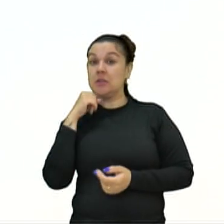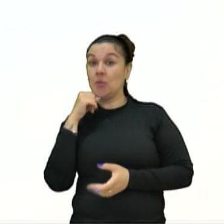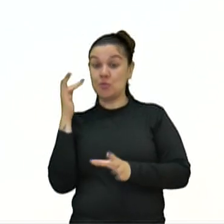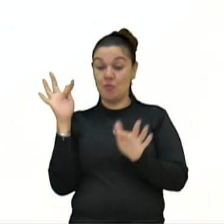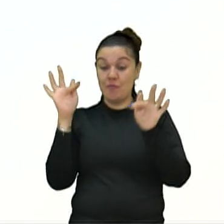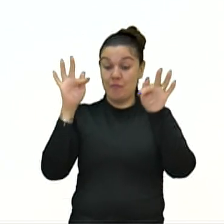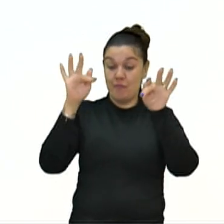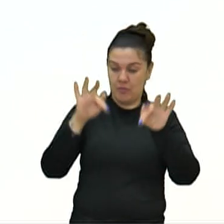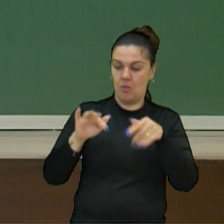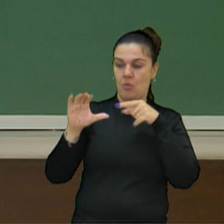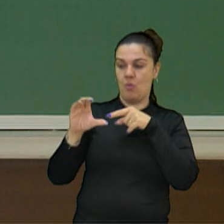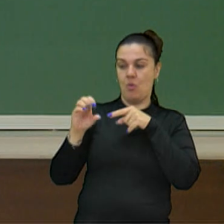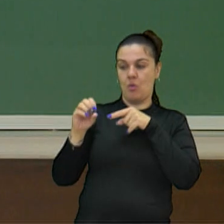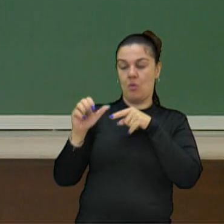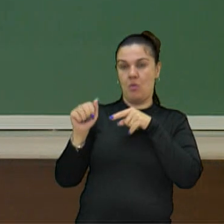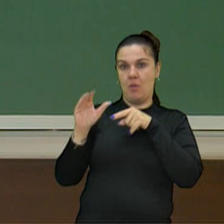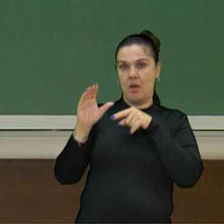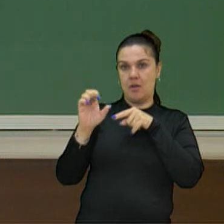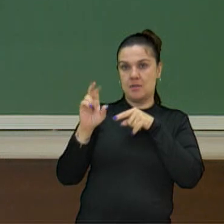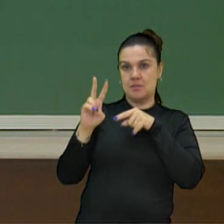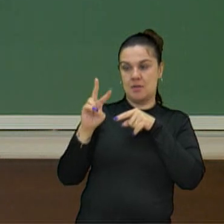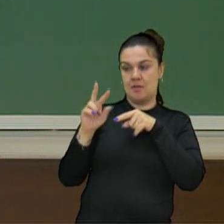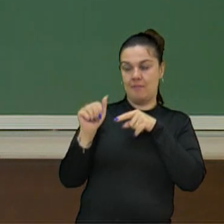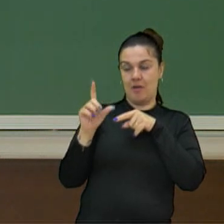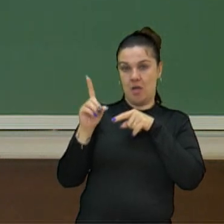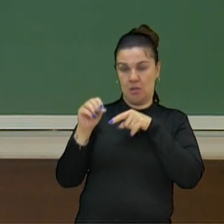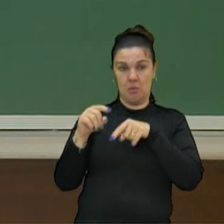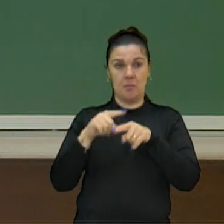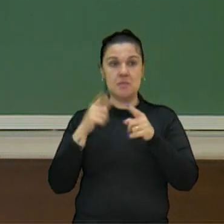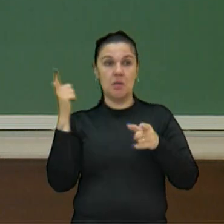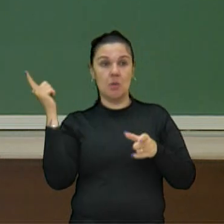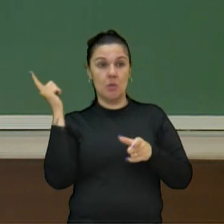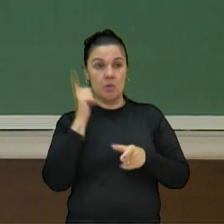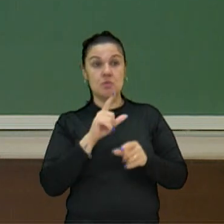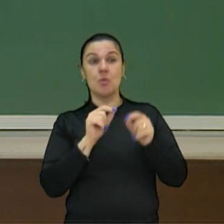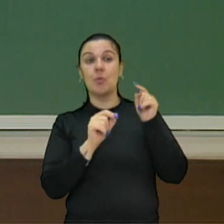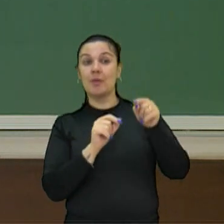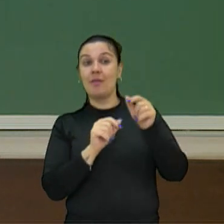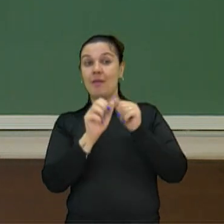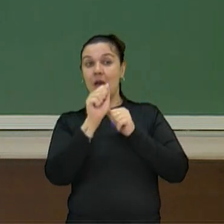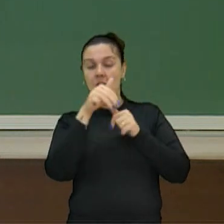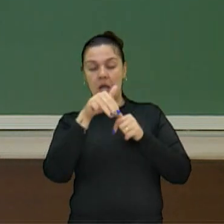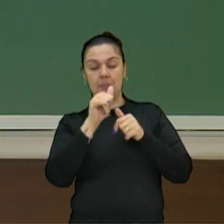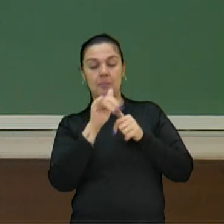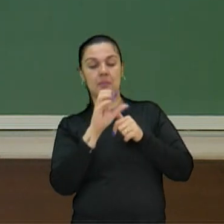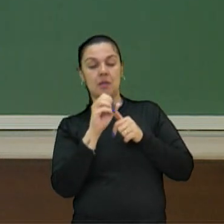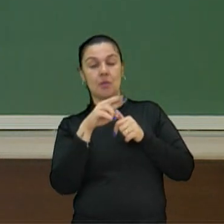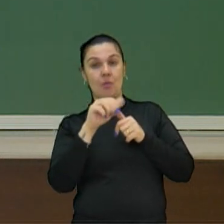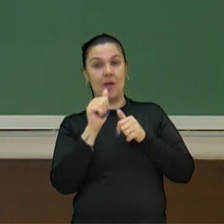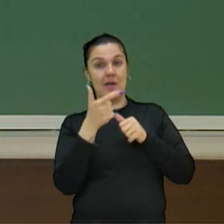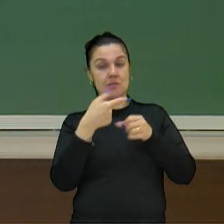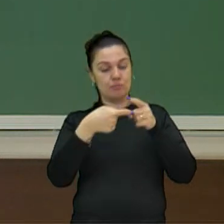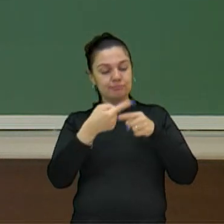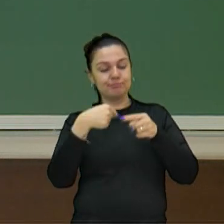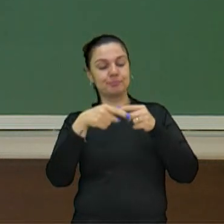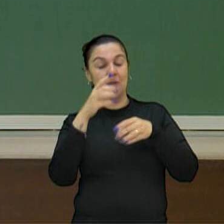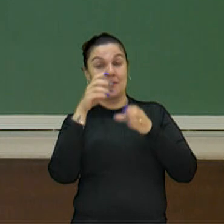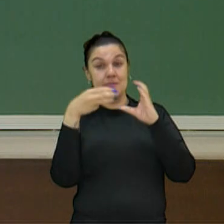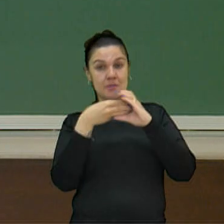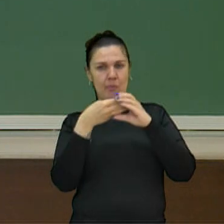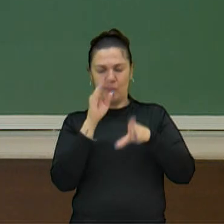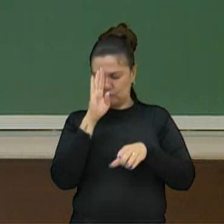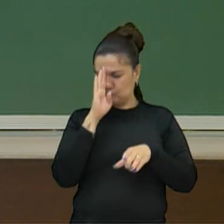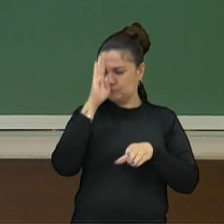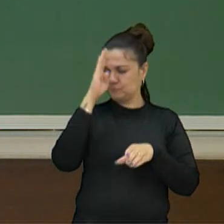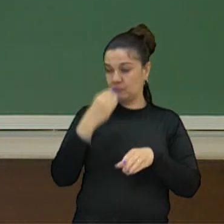coacervado, que era o que a gente queria, né, que a gente esperava, mas ele chegou até a formação de aminoácidos. E aminoácidos são fundamentais para os seres